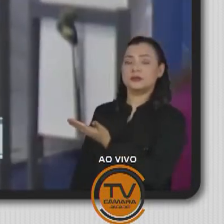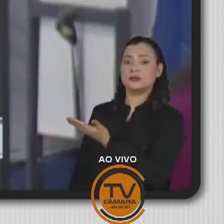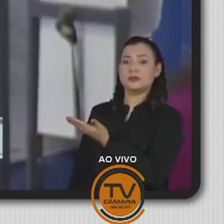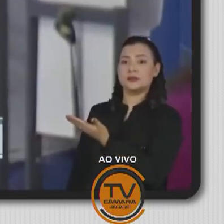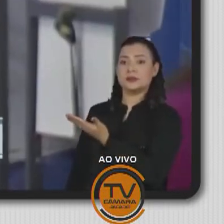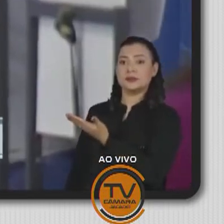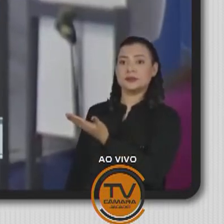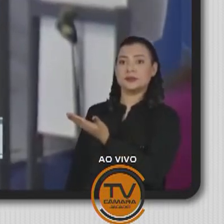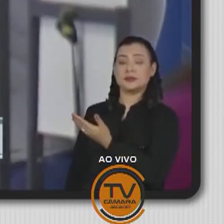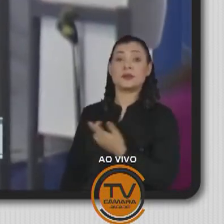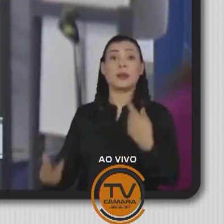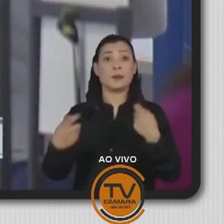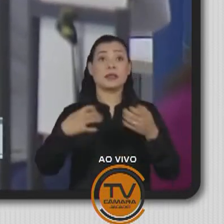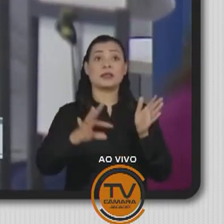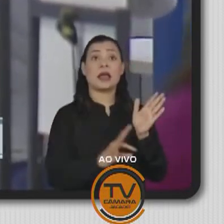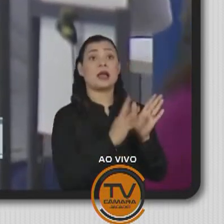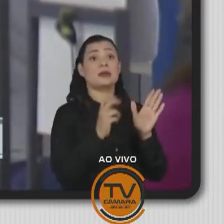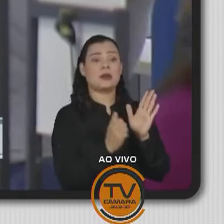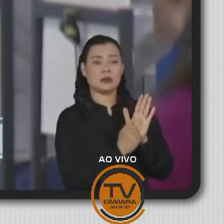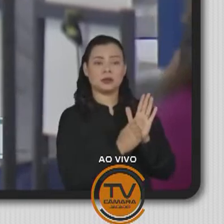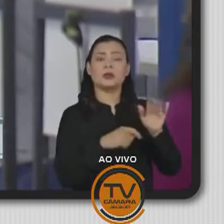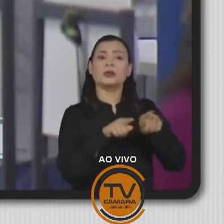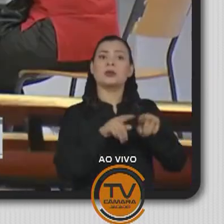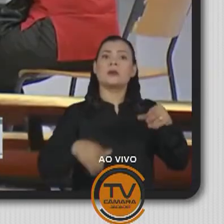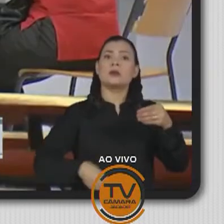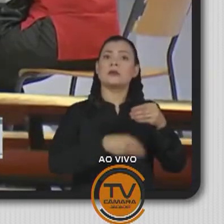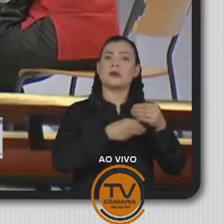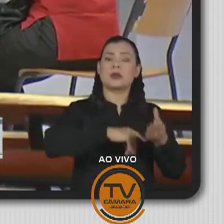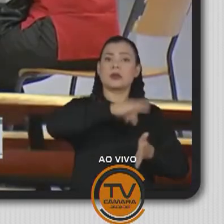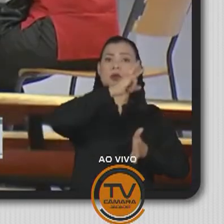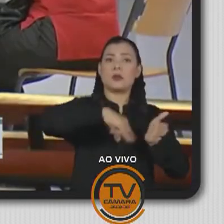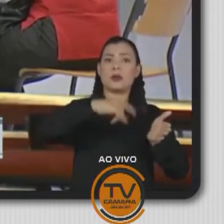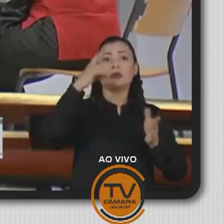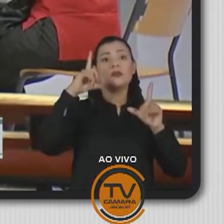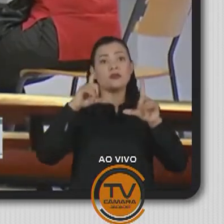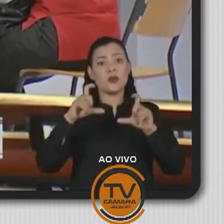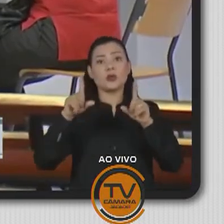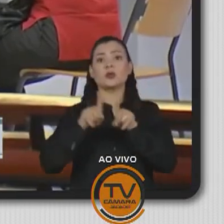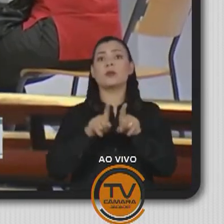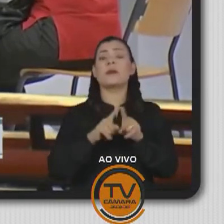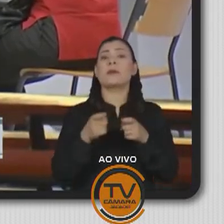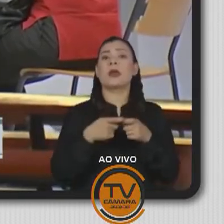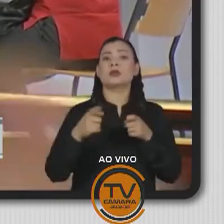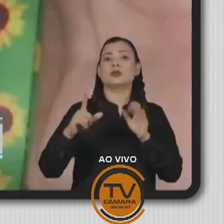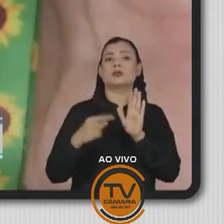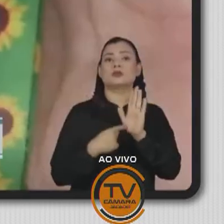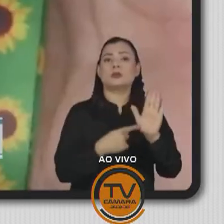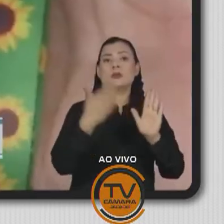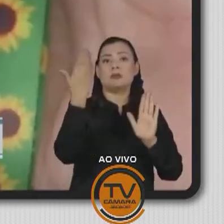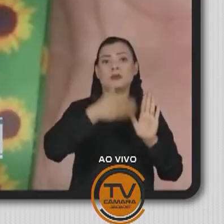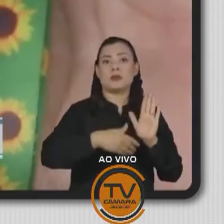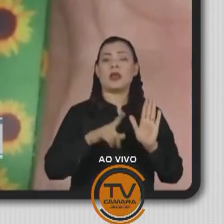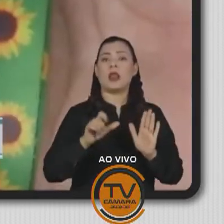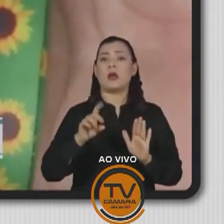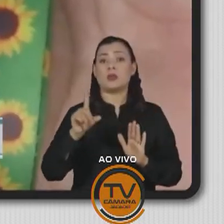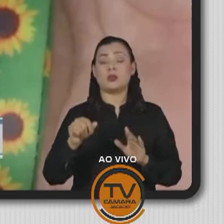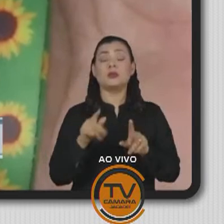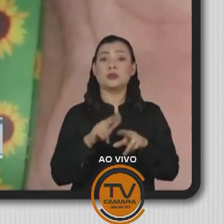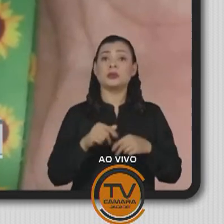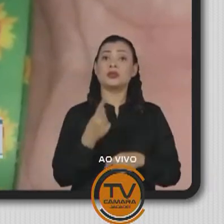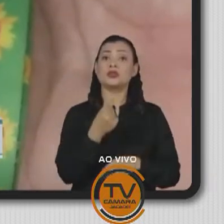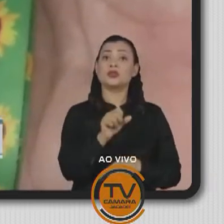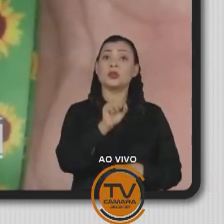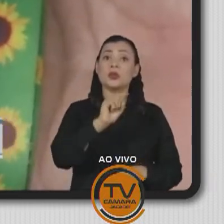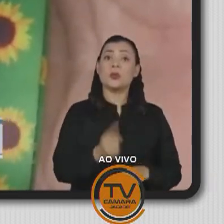cipteia.sp.gov.br, em que é preciso fazer um cadastro e anexar documentos como foto e laudo médico. Mais de 18 mil